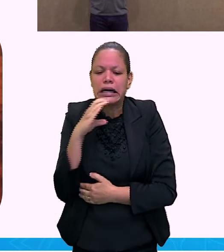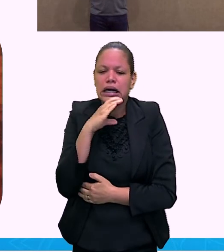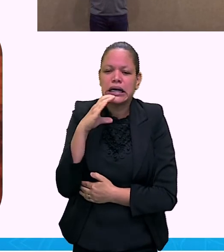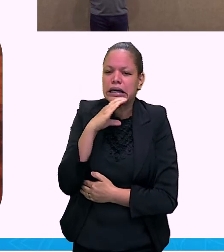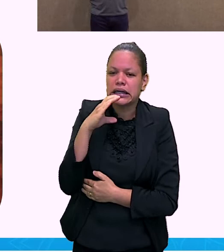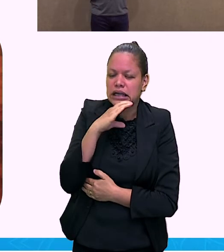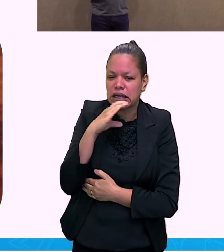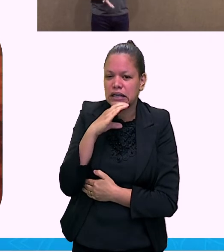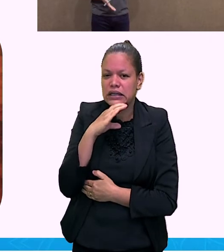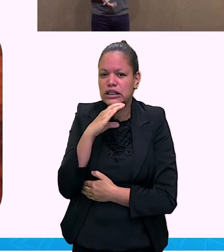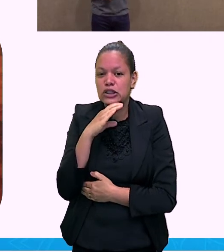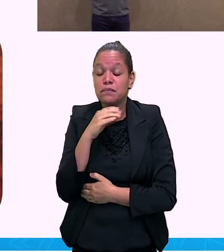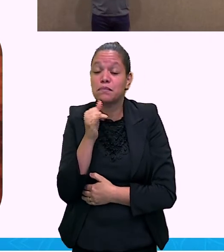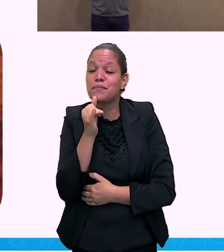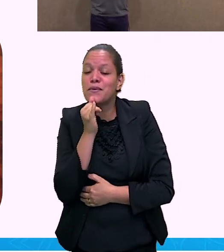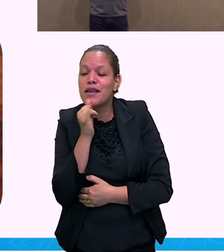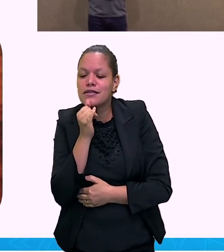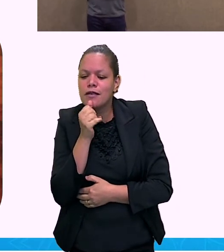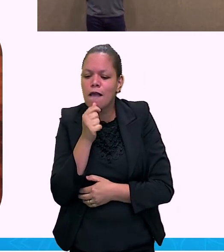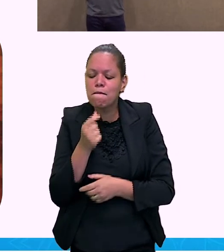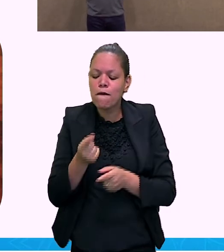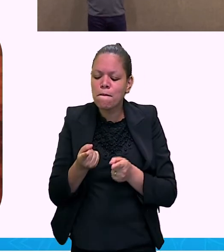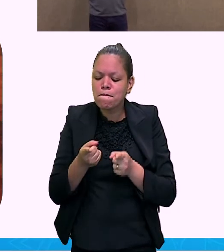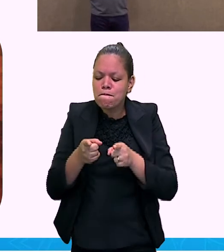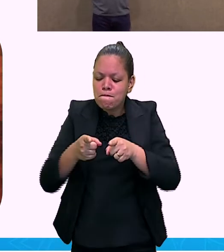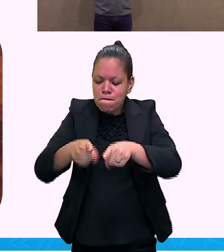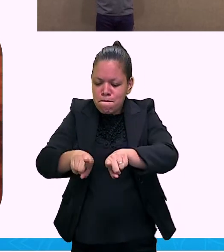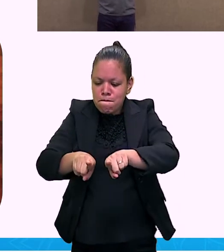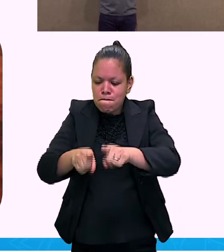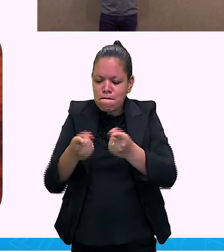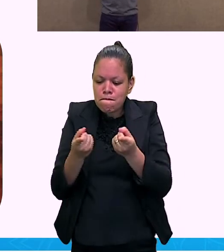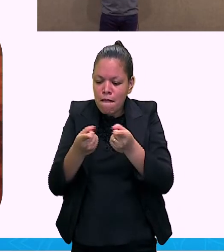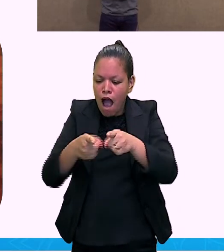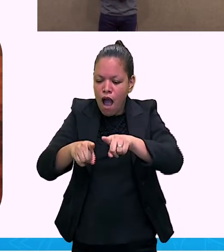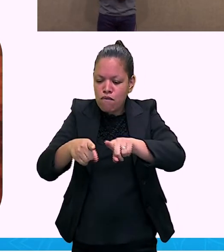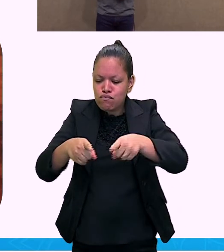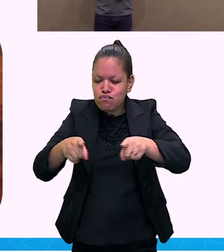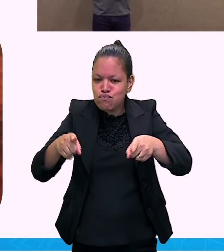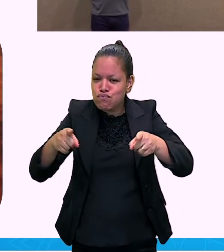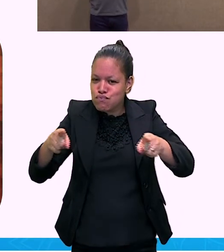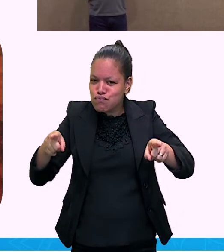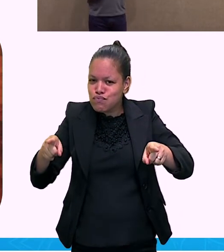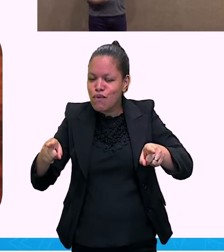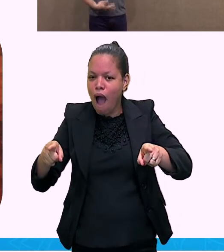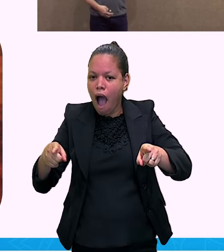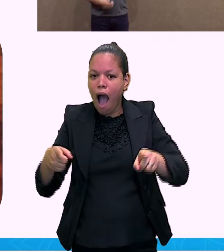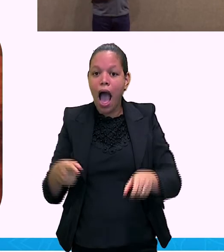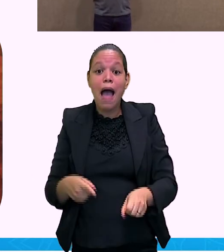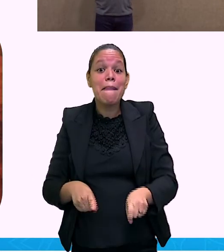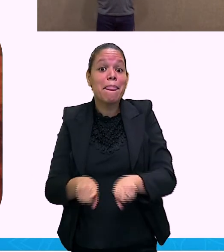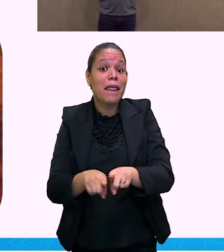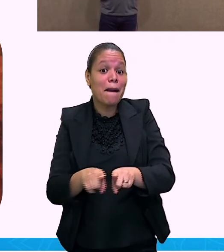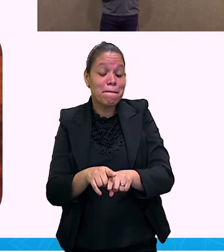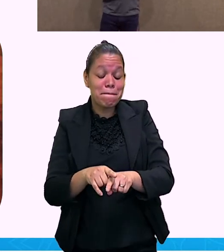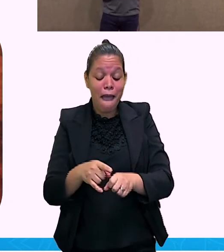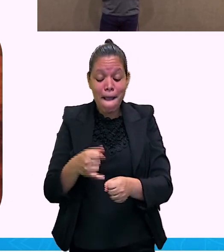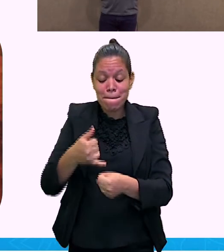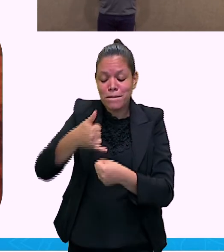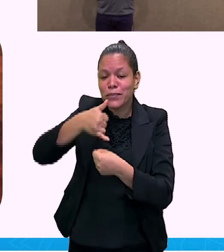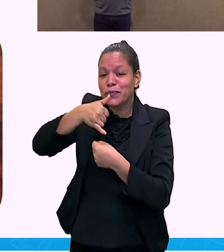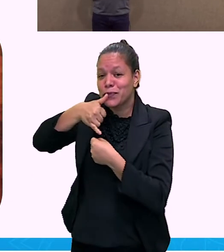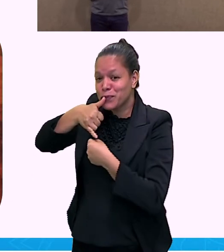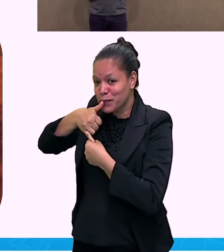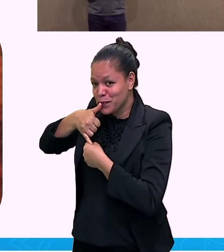estão presentes o churrasco, o famoso churrasco, que também nós conseguimos trazer para a nossa cultura, o chimarrão,